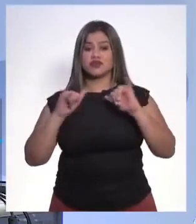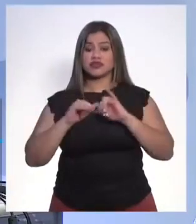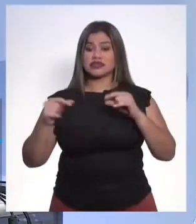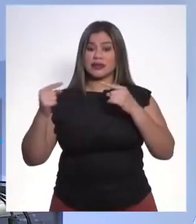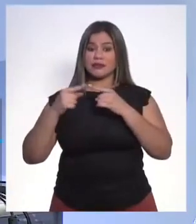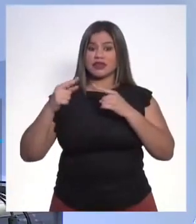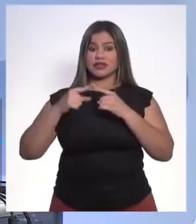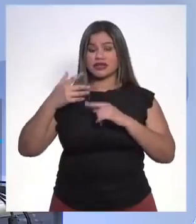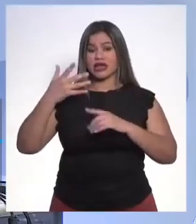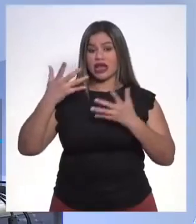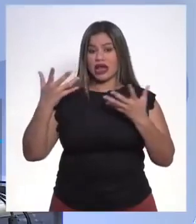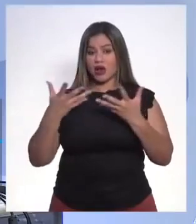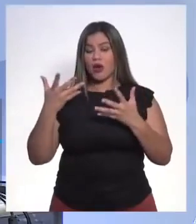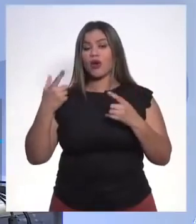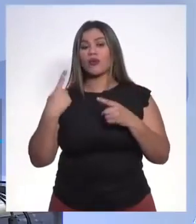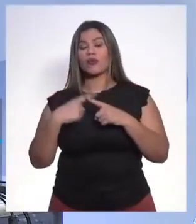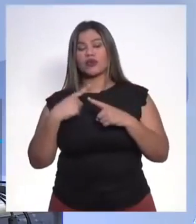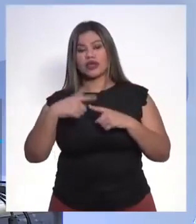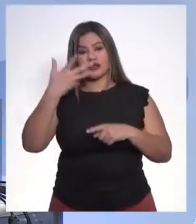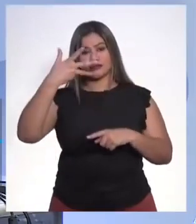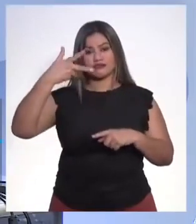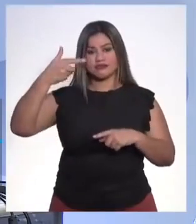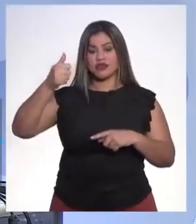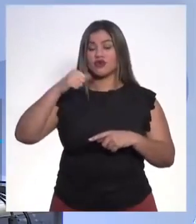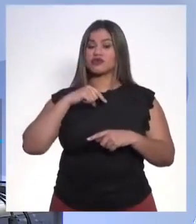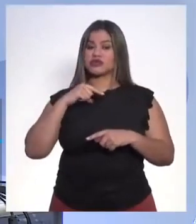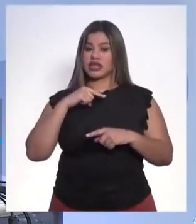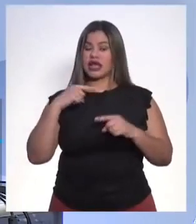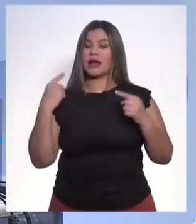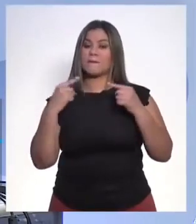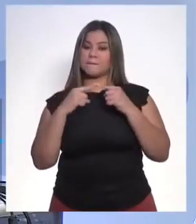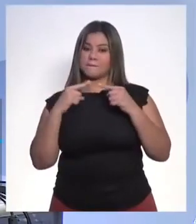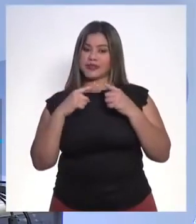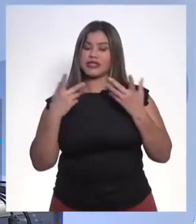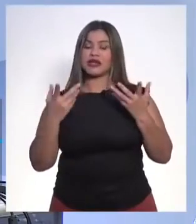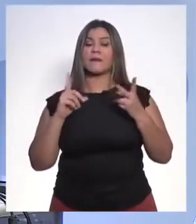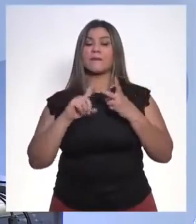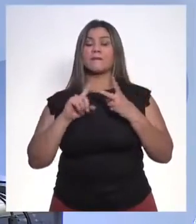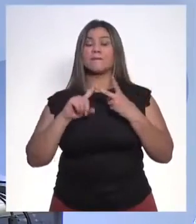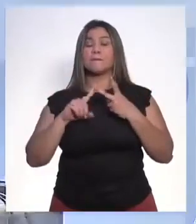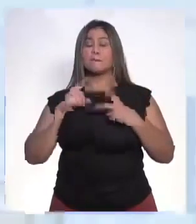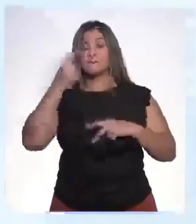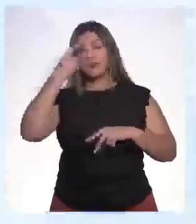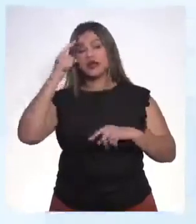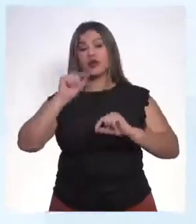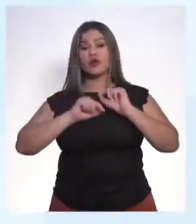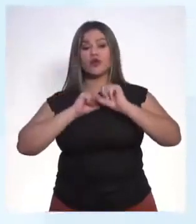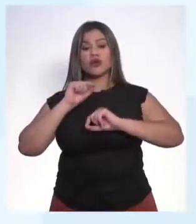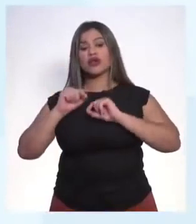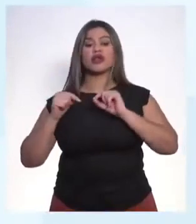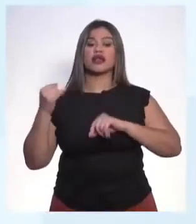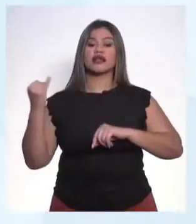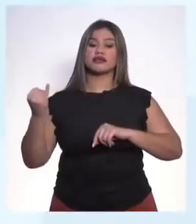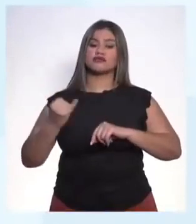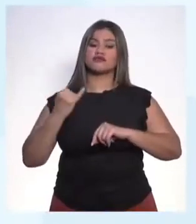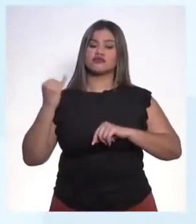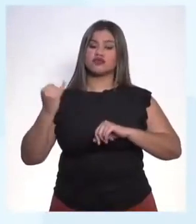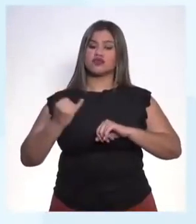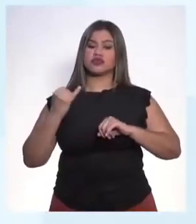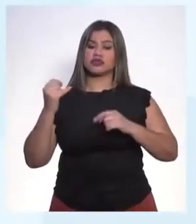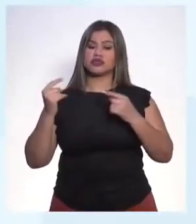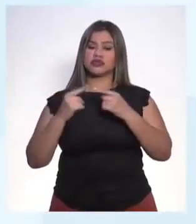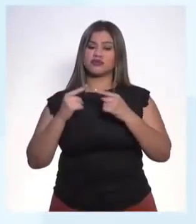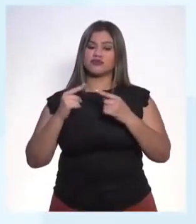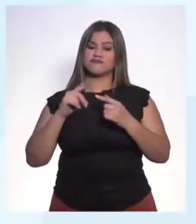prender a atenção do leitor, como a professora Maria acabou de colocar. Então, ela tem essa característica, mas a gente tem que pensar também na importância desse fato